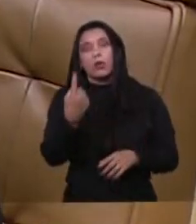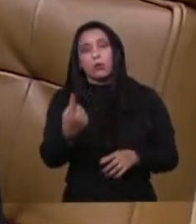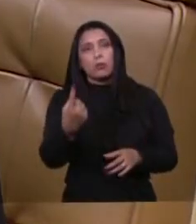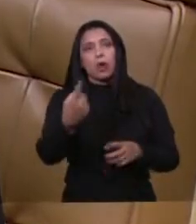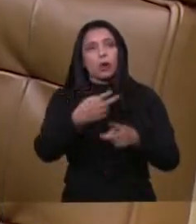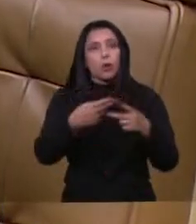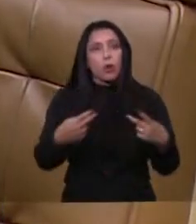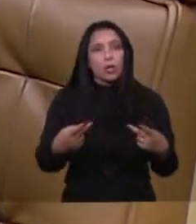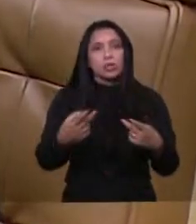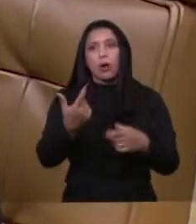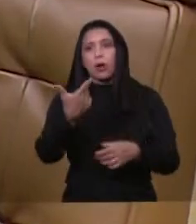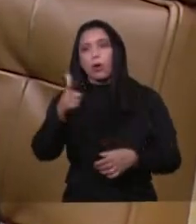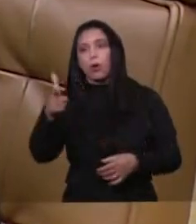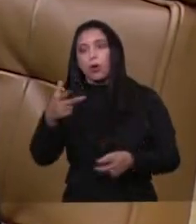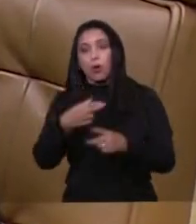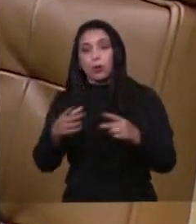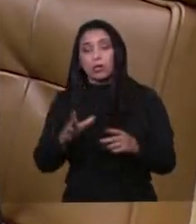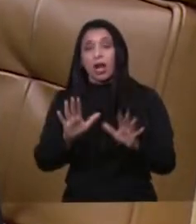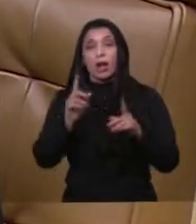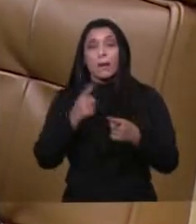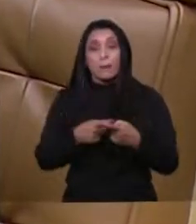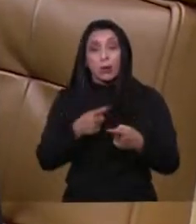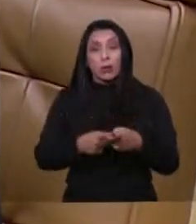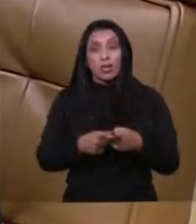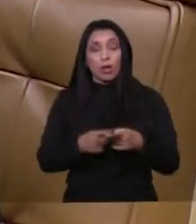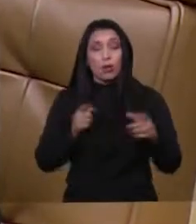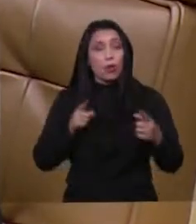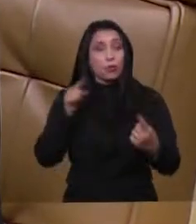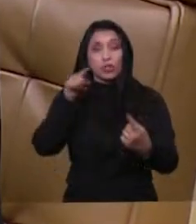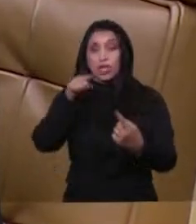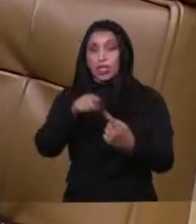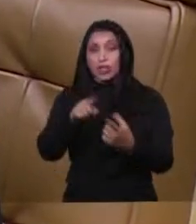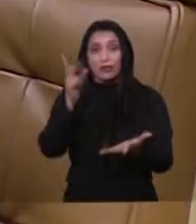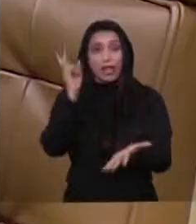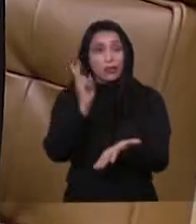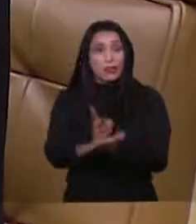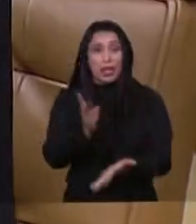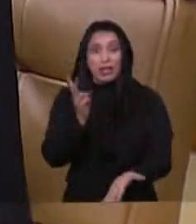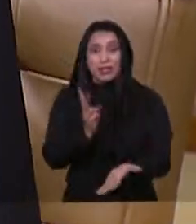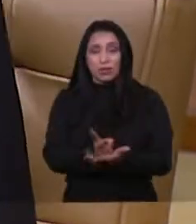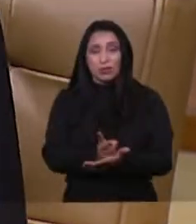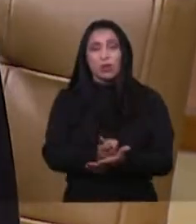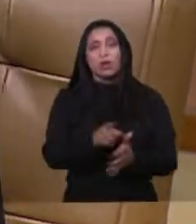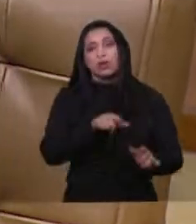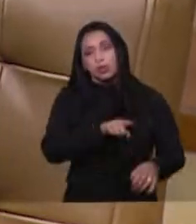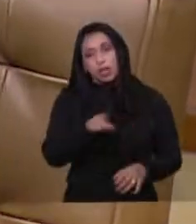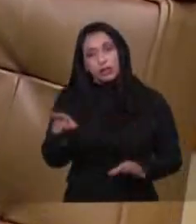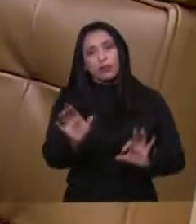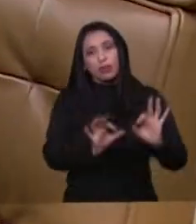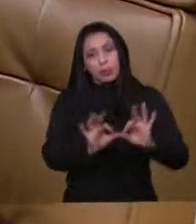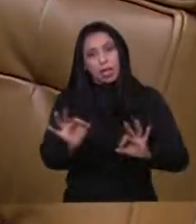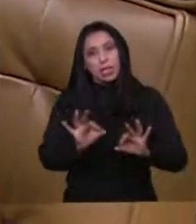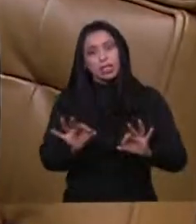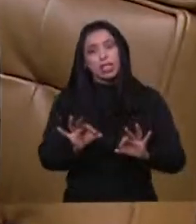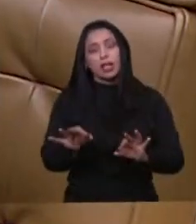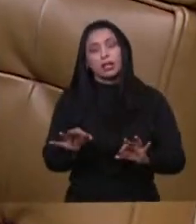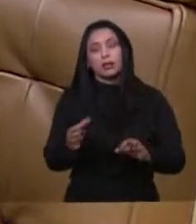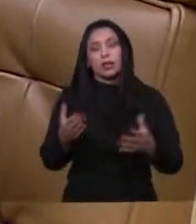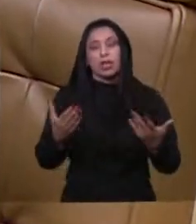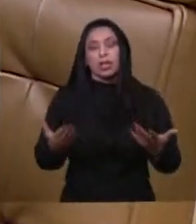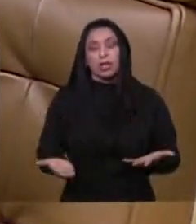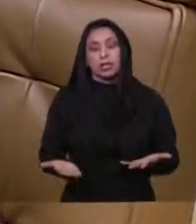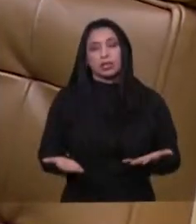o foco comum, todos devem ser punidos em virtude do objetivo conscientemente planejado. Diante